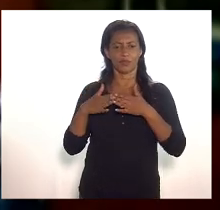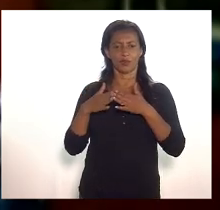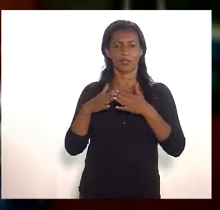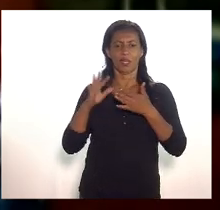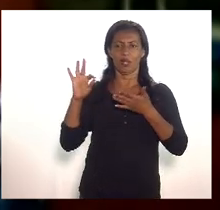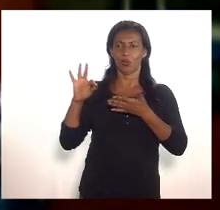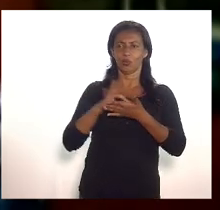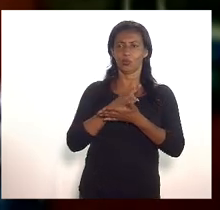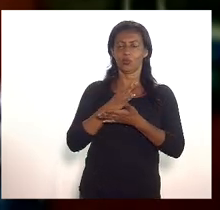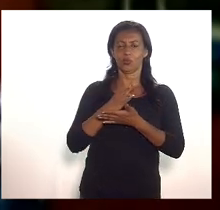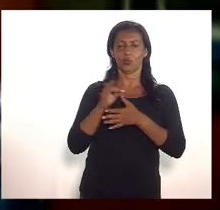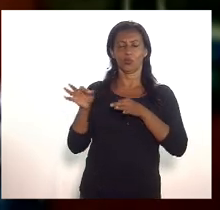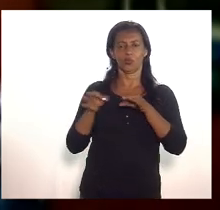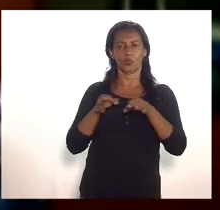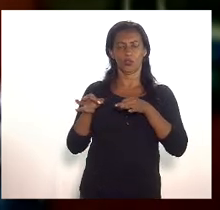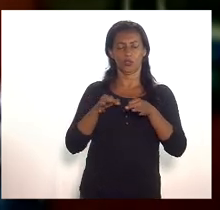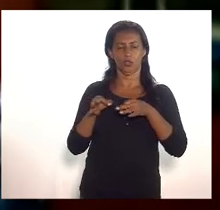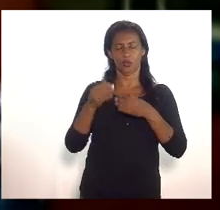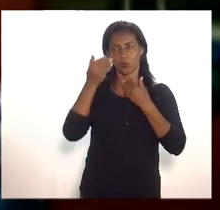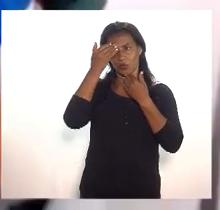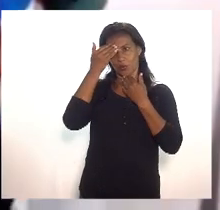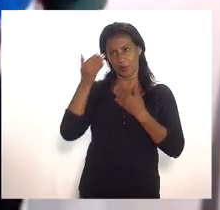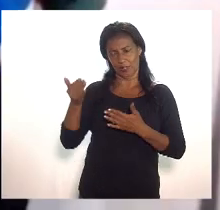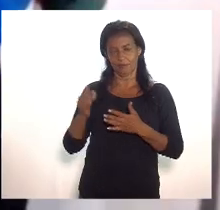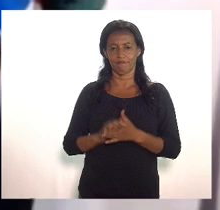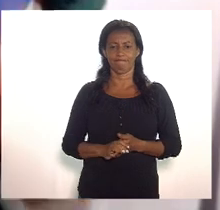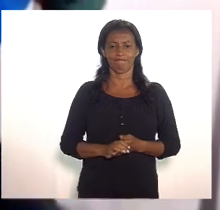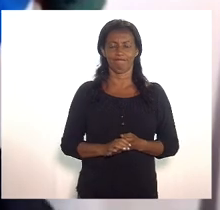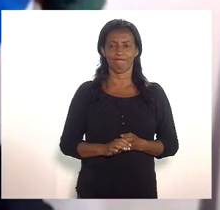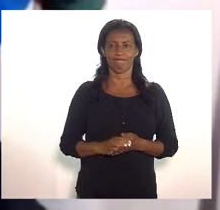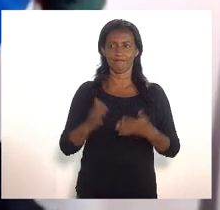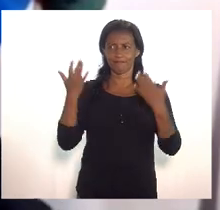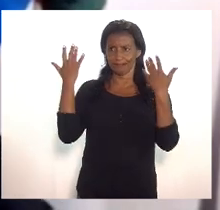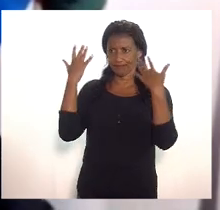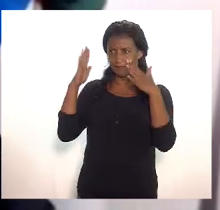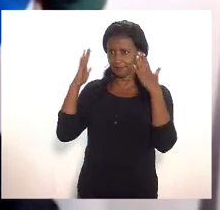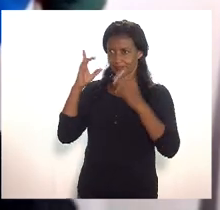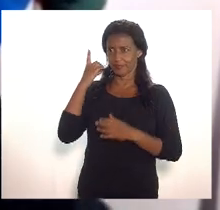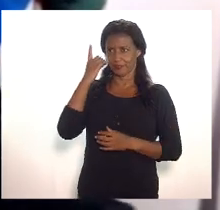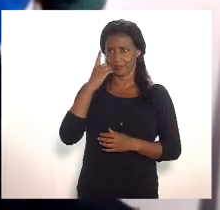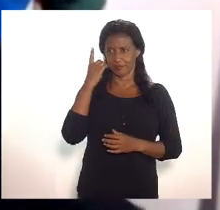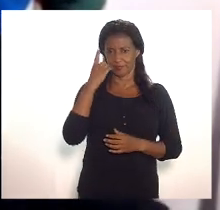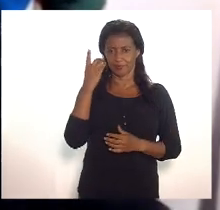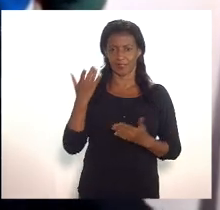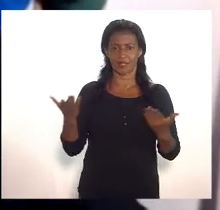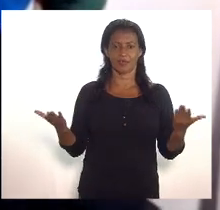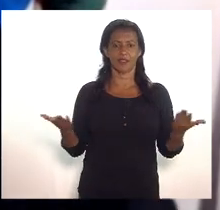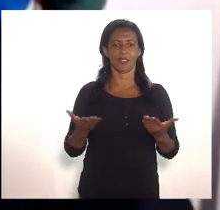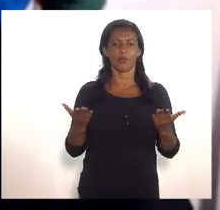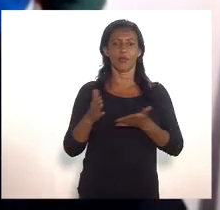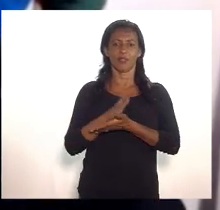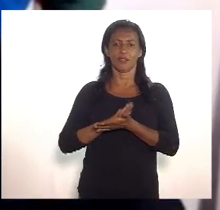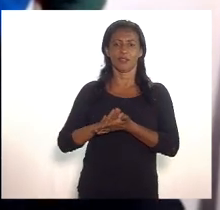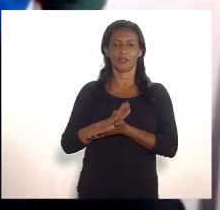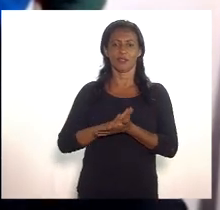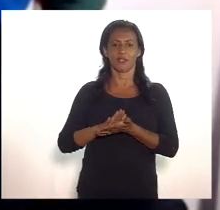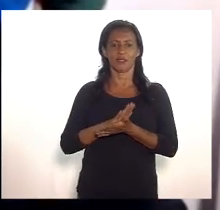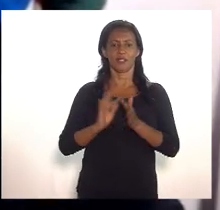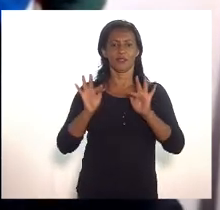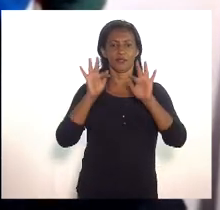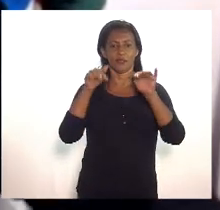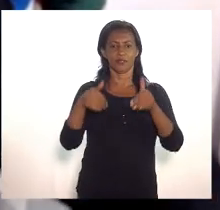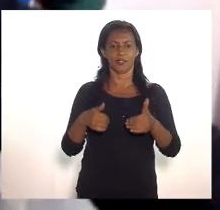desse projeto. Muito obrigado. Parabéns, deputado Leomar. E passa-se ao expediente, nada mais havendo a tratar, passa-se ao expediente